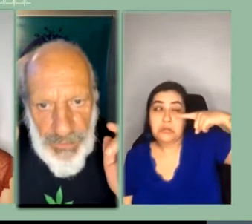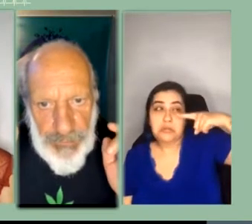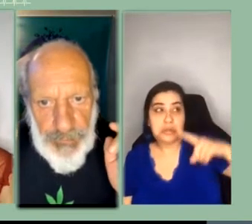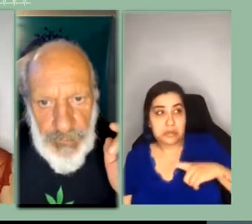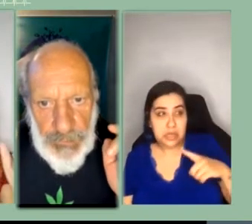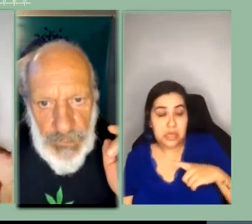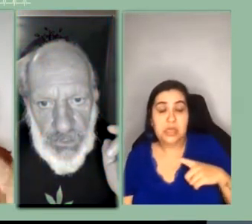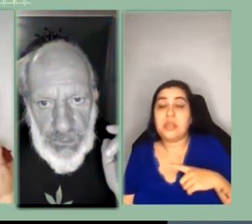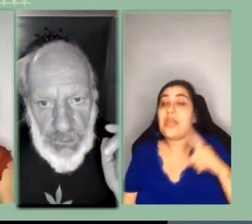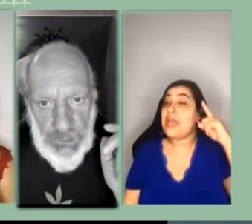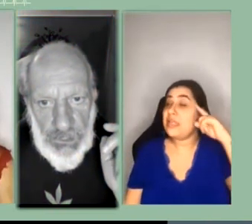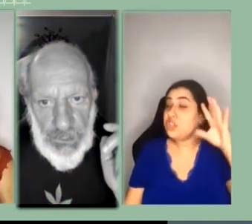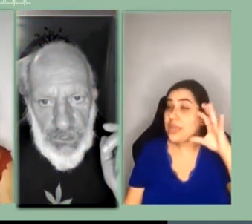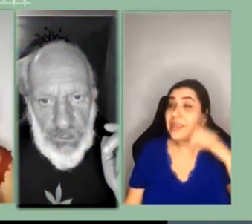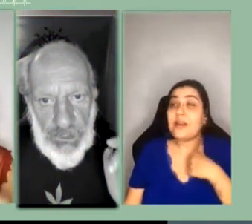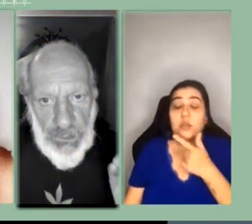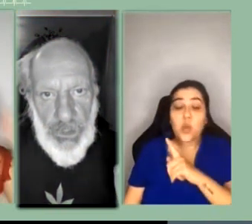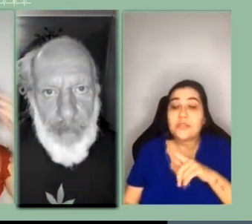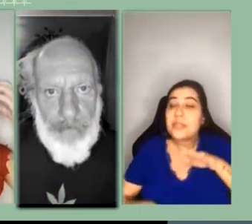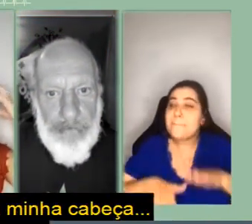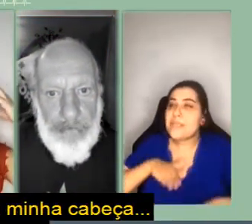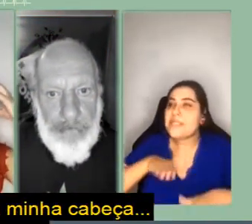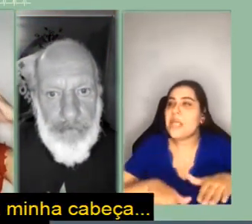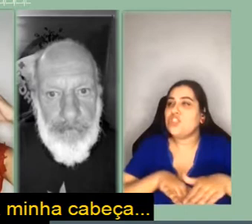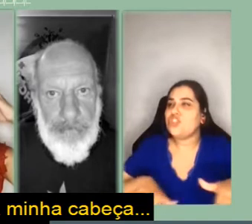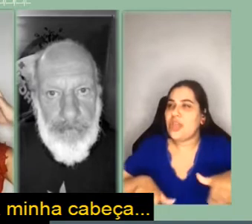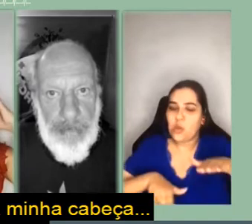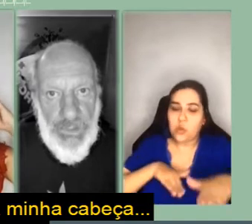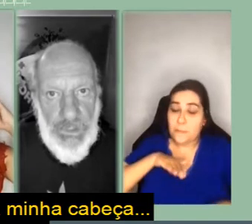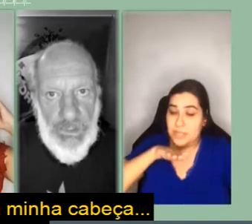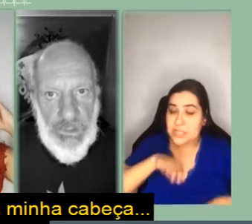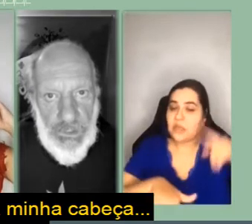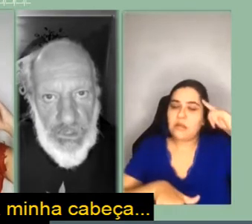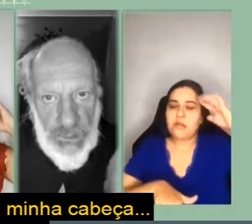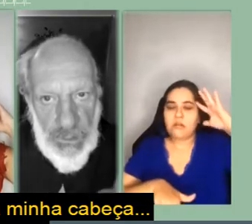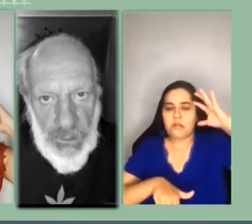enxaqueca que eu não conseguia pisar no chão. Eu pisava no chão, doía tudo, a minha cabeça,